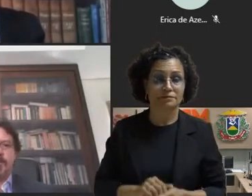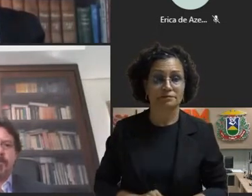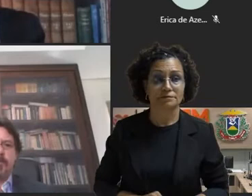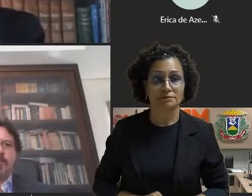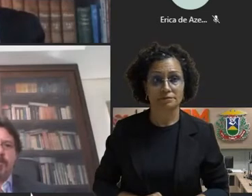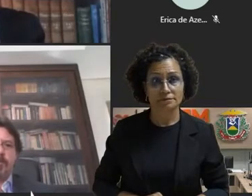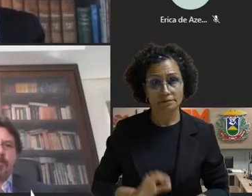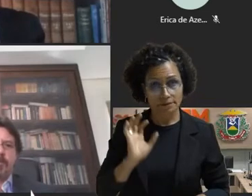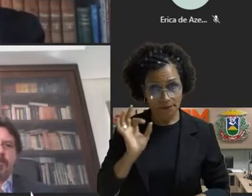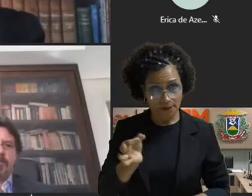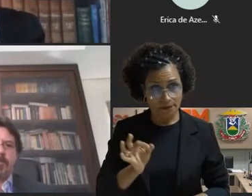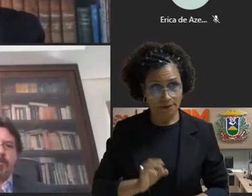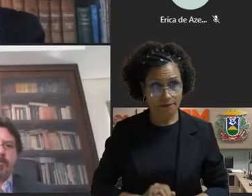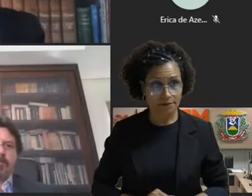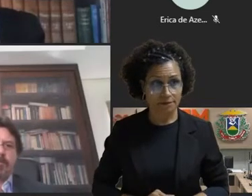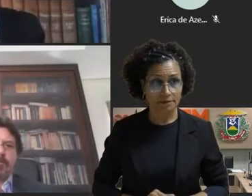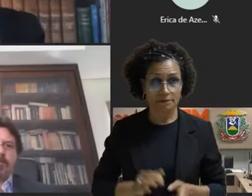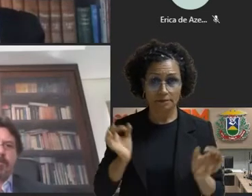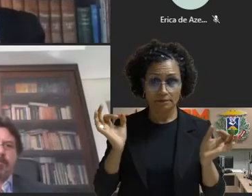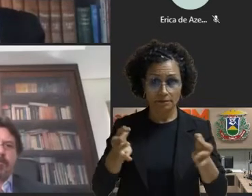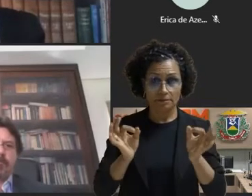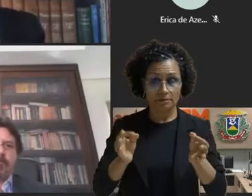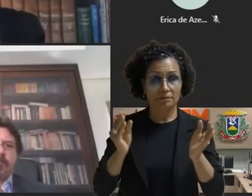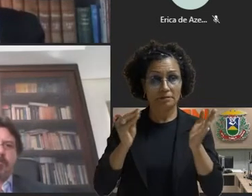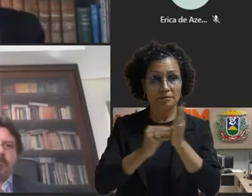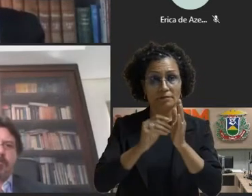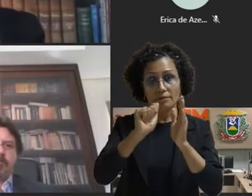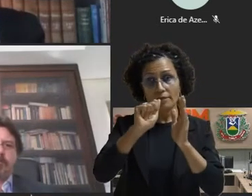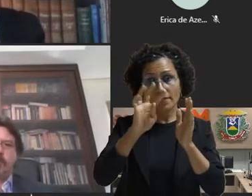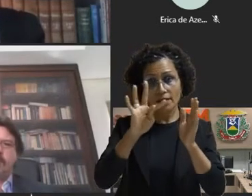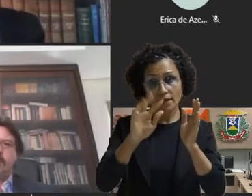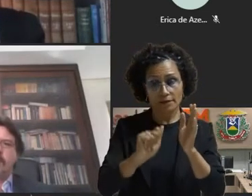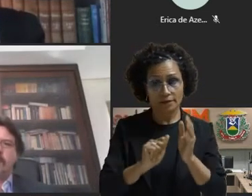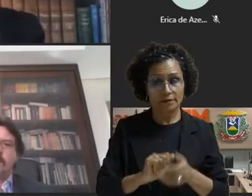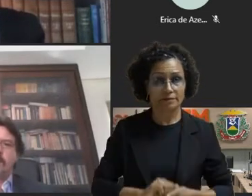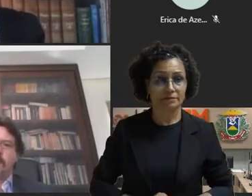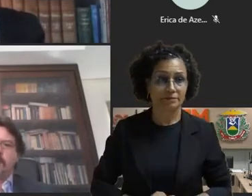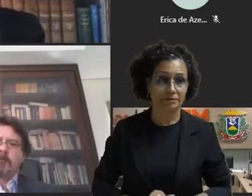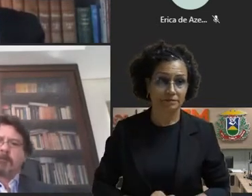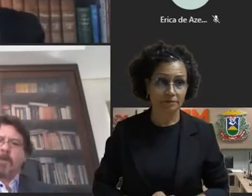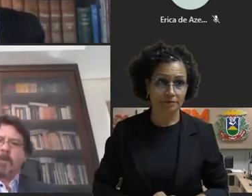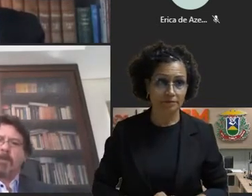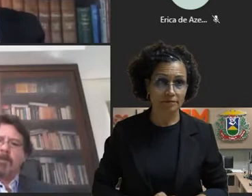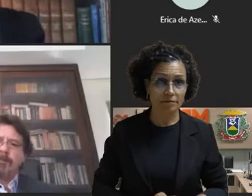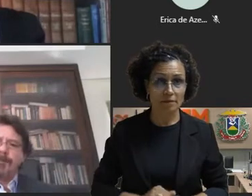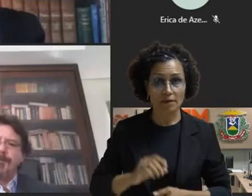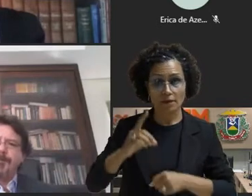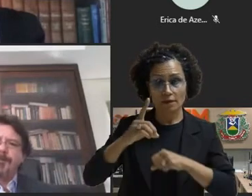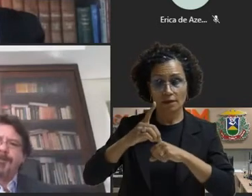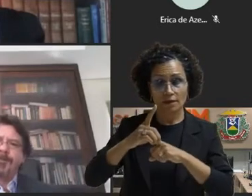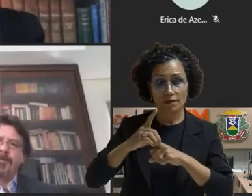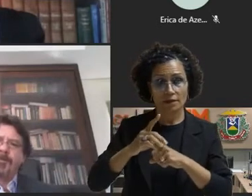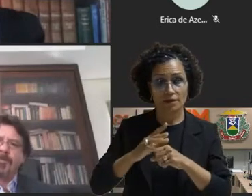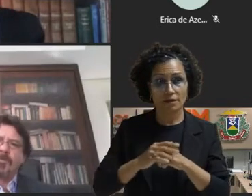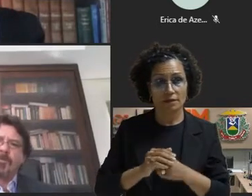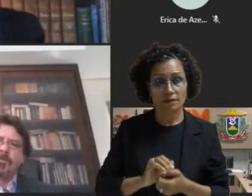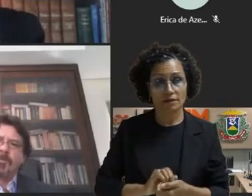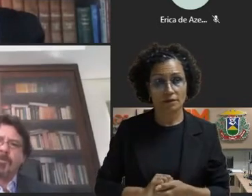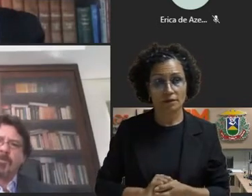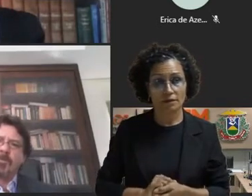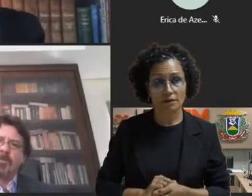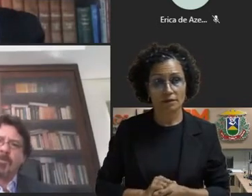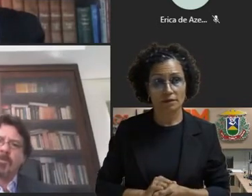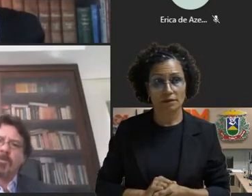Certo? Perfeito, que se registre em ata, tá? Nenhum impedimento da doutora Ana Cristina. Eu tinha ouvido